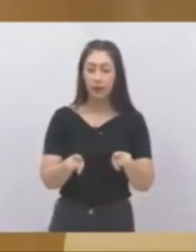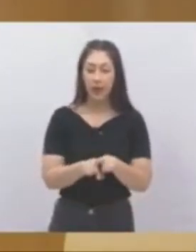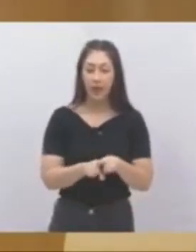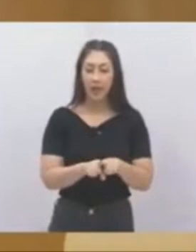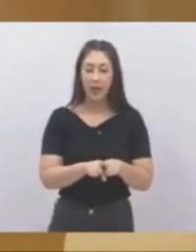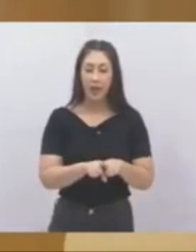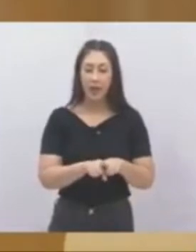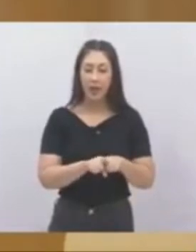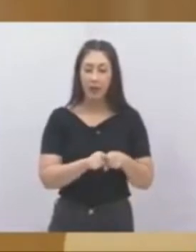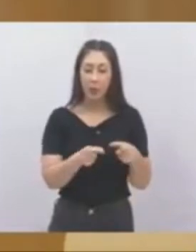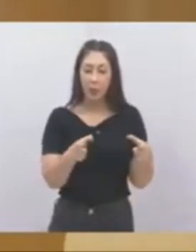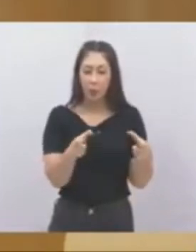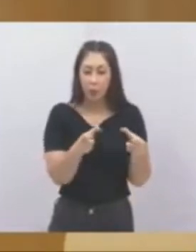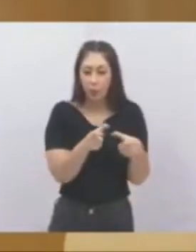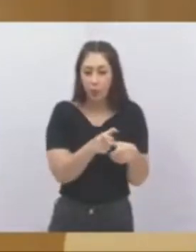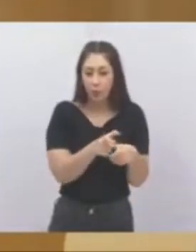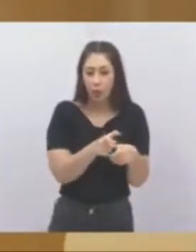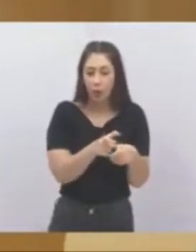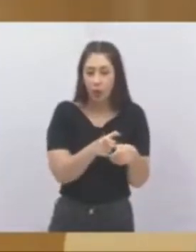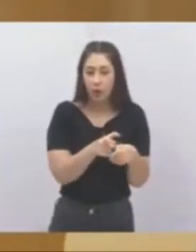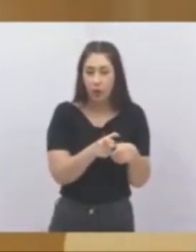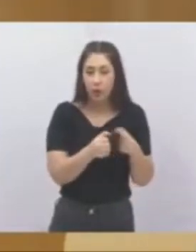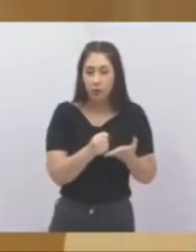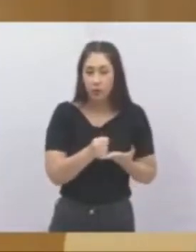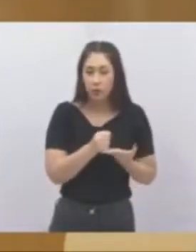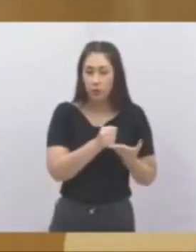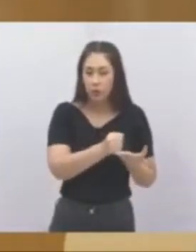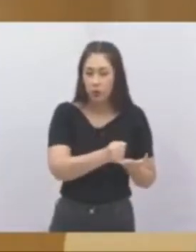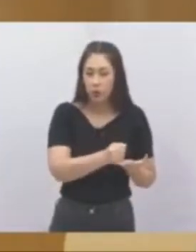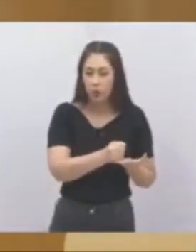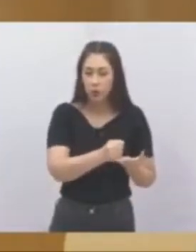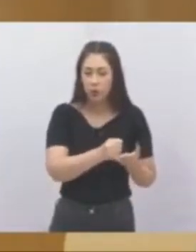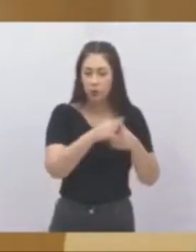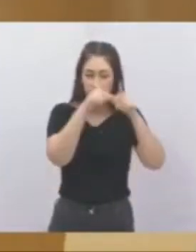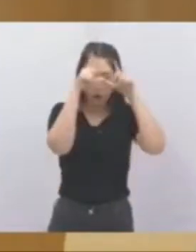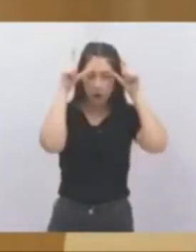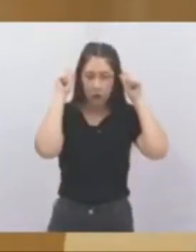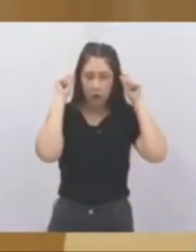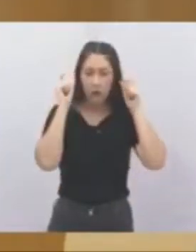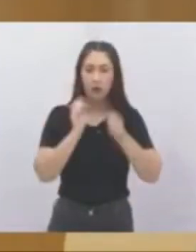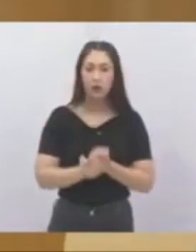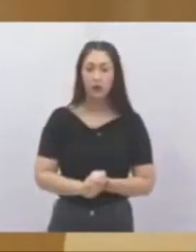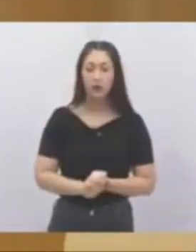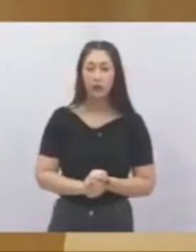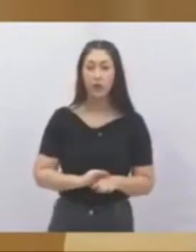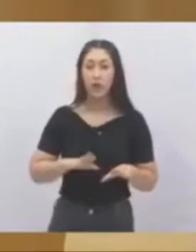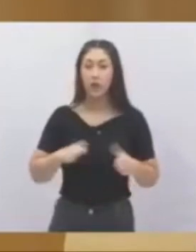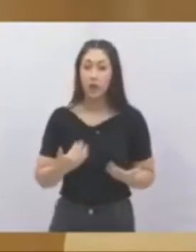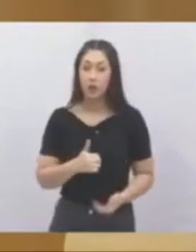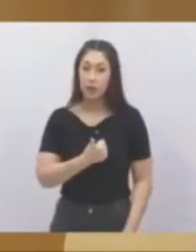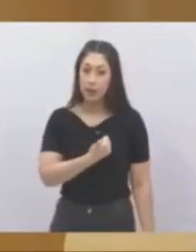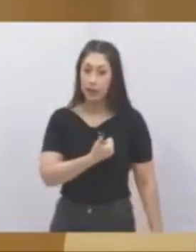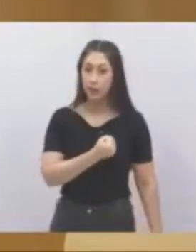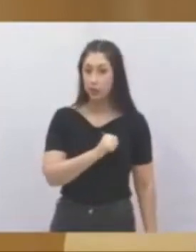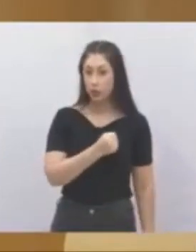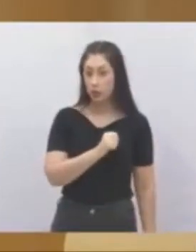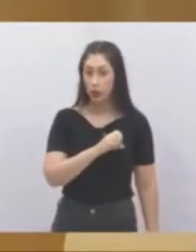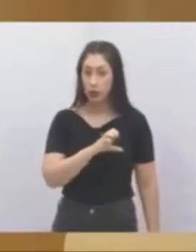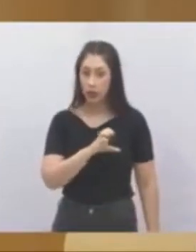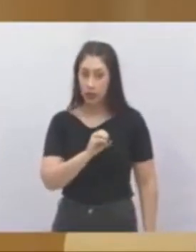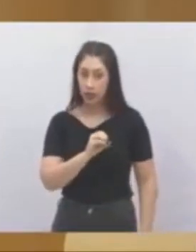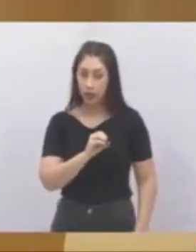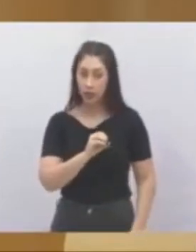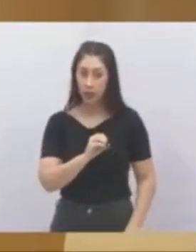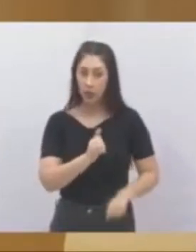62 cargos de auxiliar de enfermagem. Tá? Então, quer dizer, os 180 auxiliares continuam, e não será